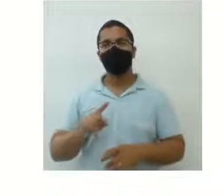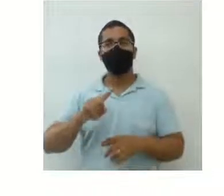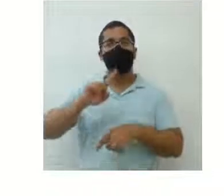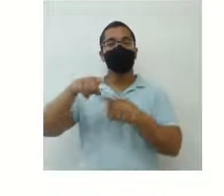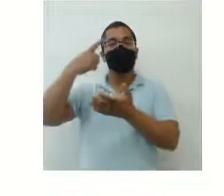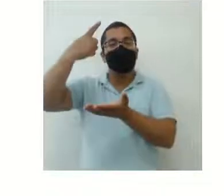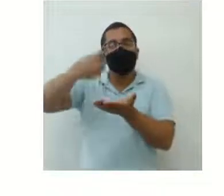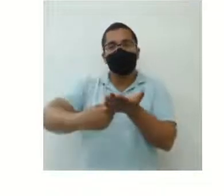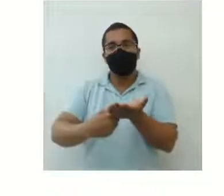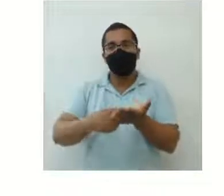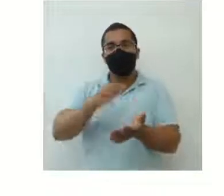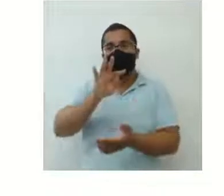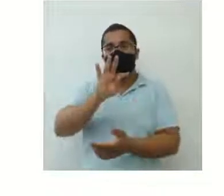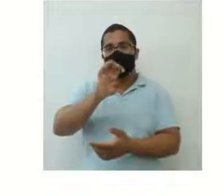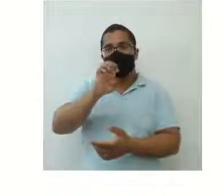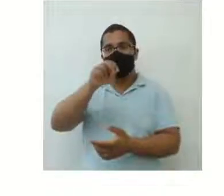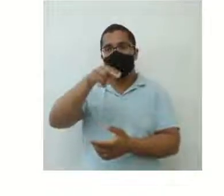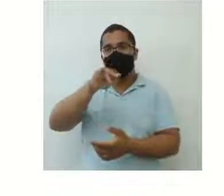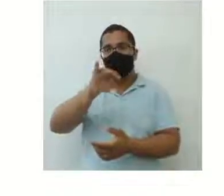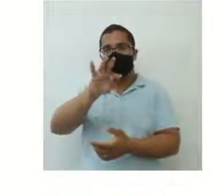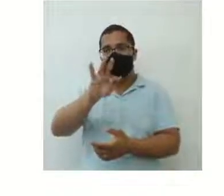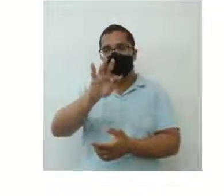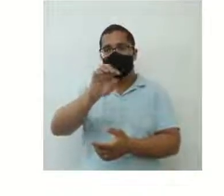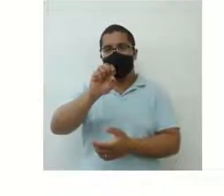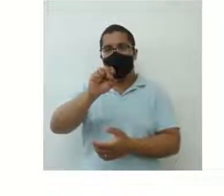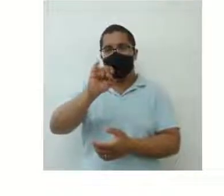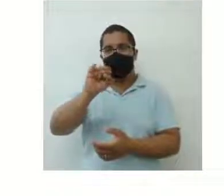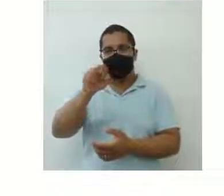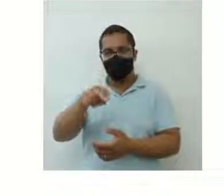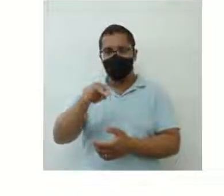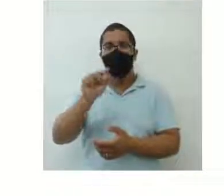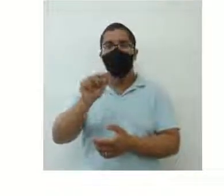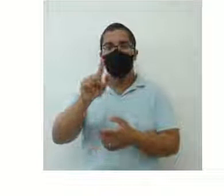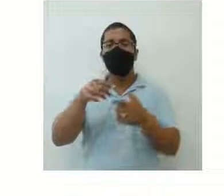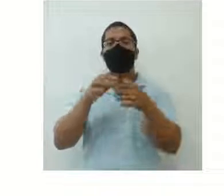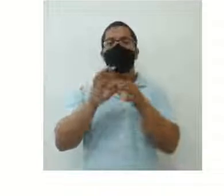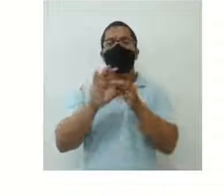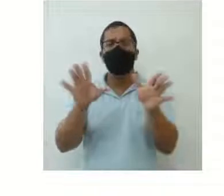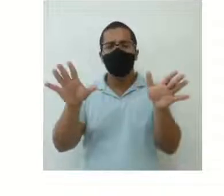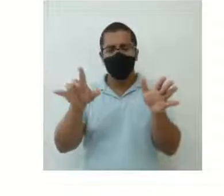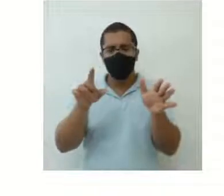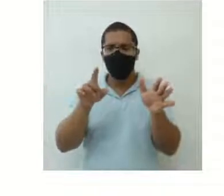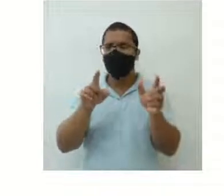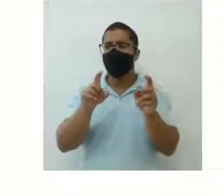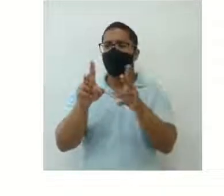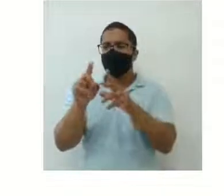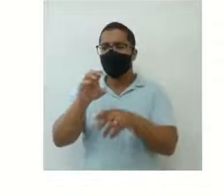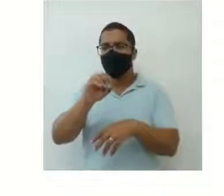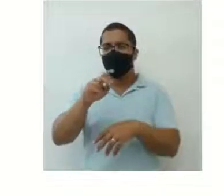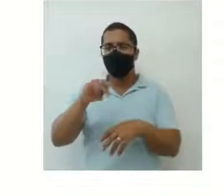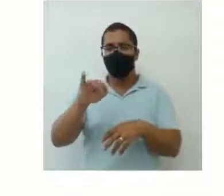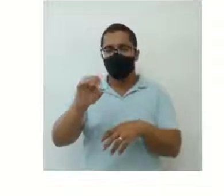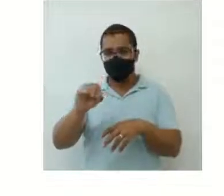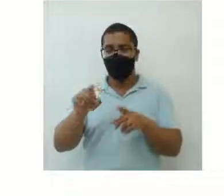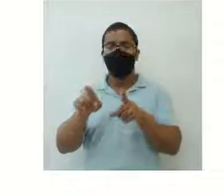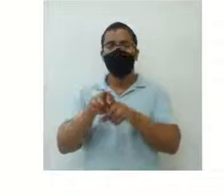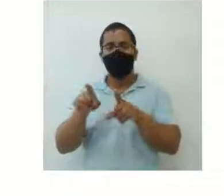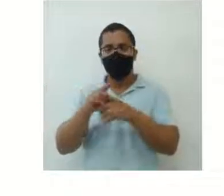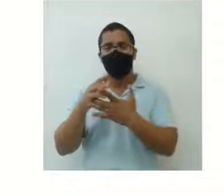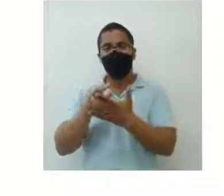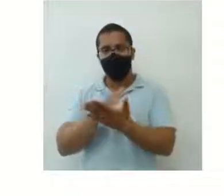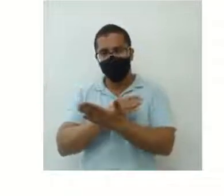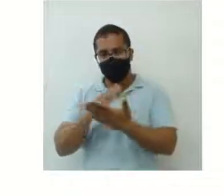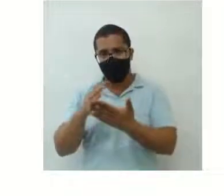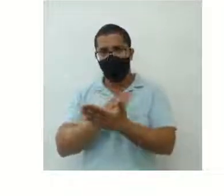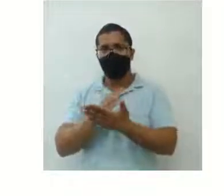impôs a livre importação de quê? Do ópio e a atuação de quê? De missionários cristãos e a abertura de